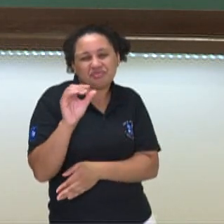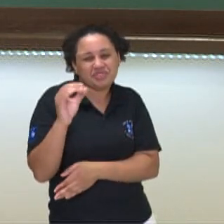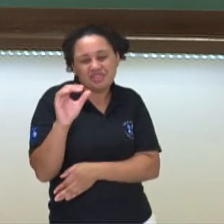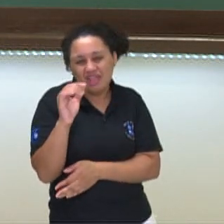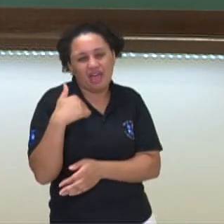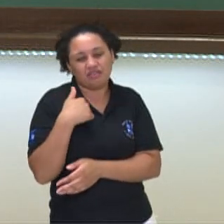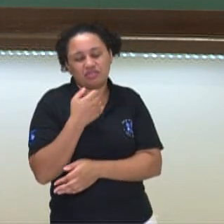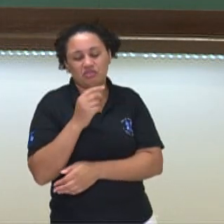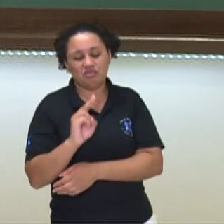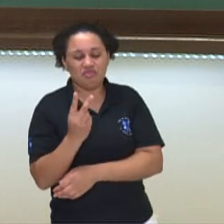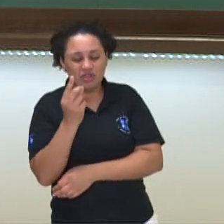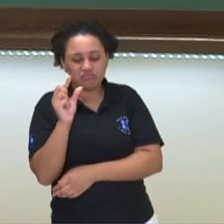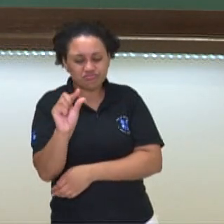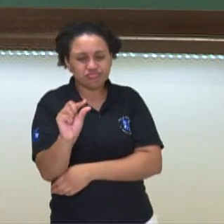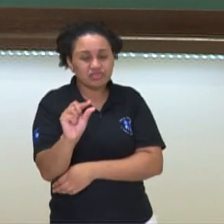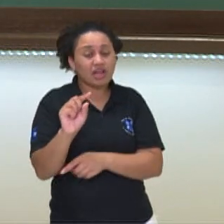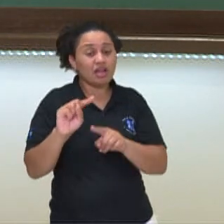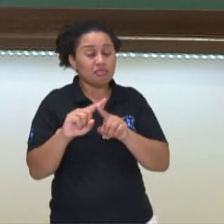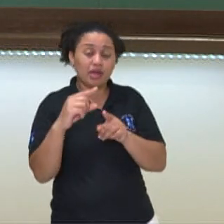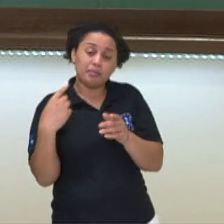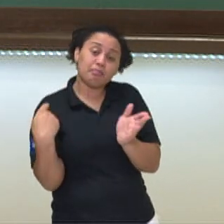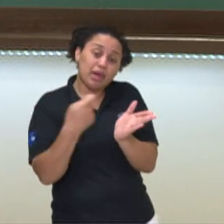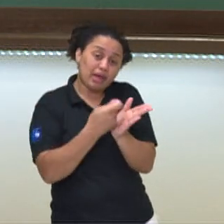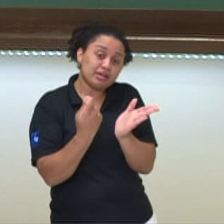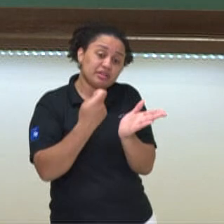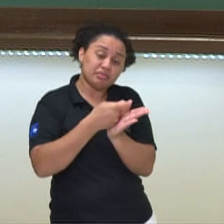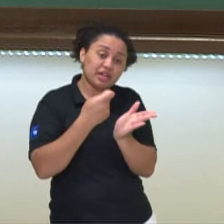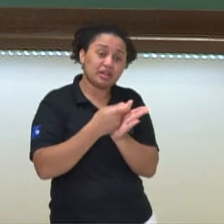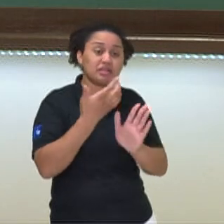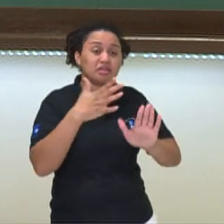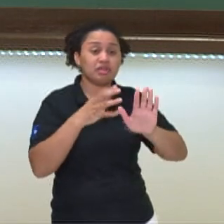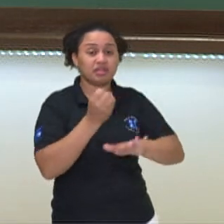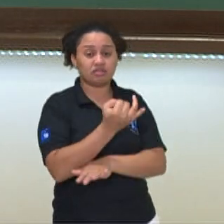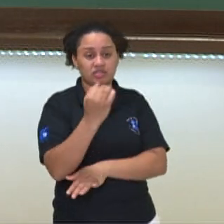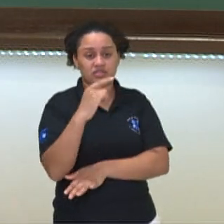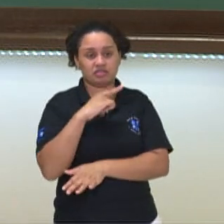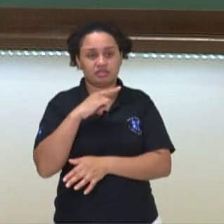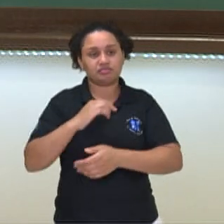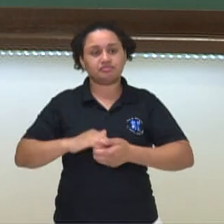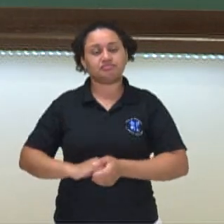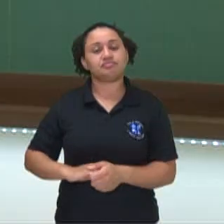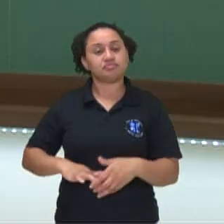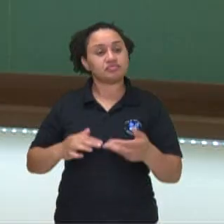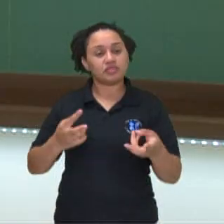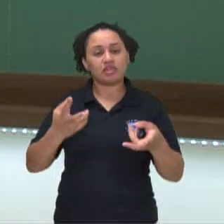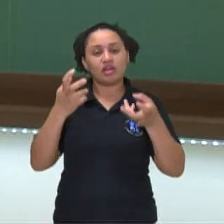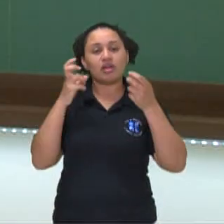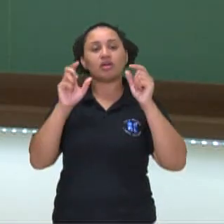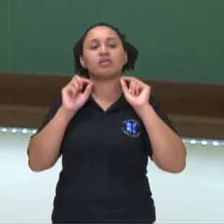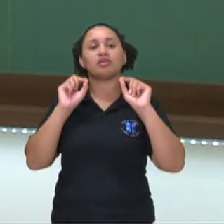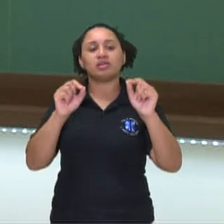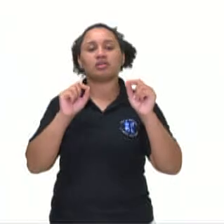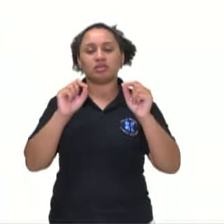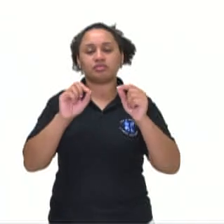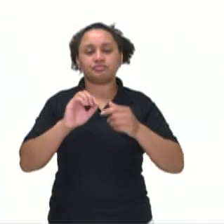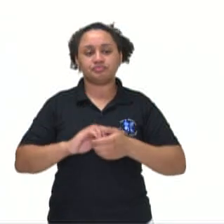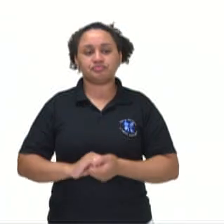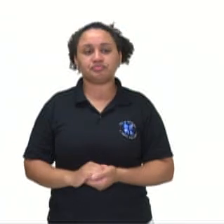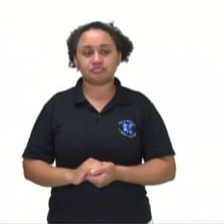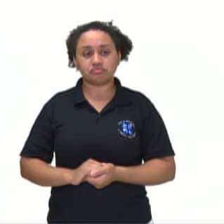alguma importância em dinheiro, de acordo com aquilo que coletaram. Olha só, aqui quando a gente fala